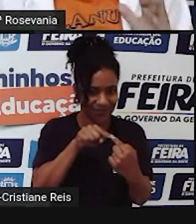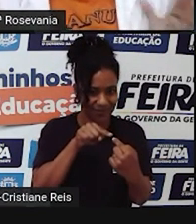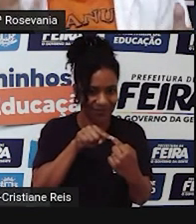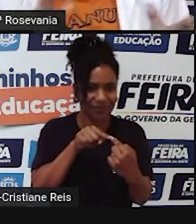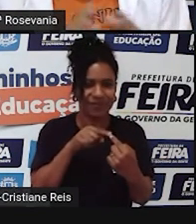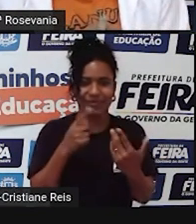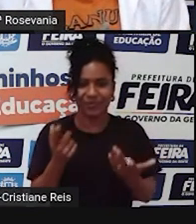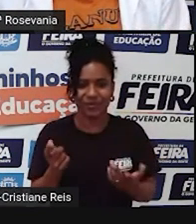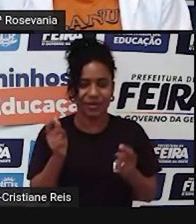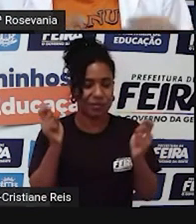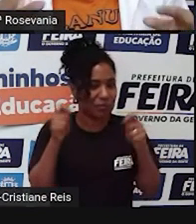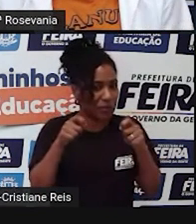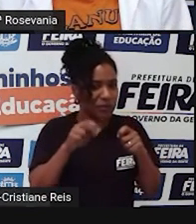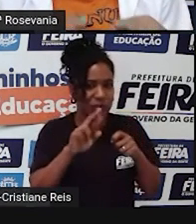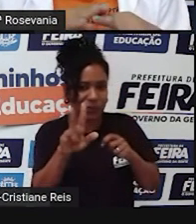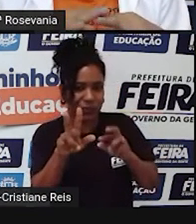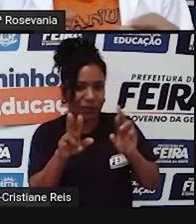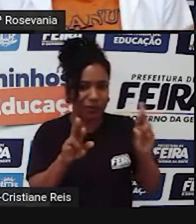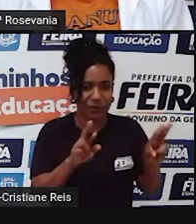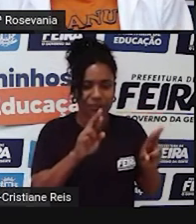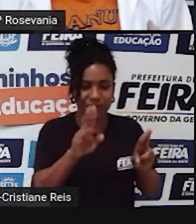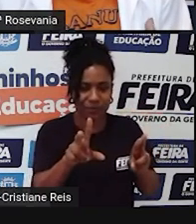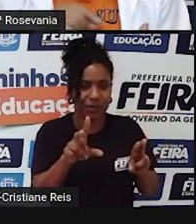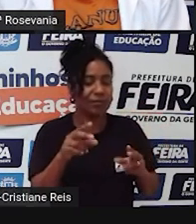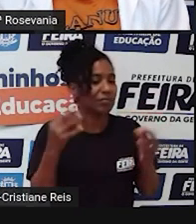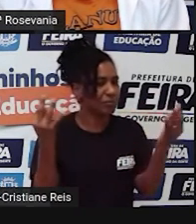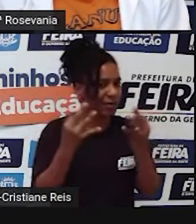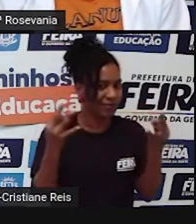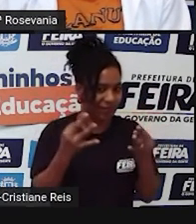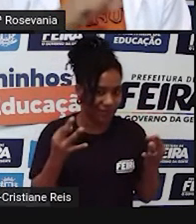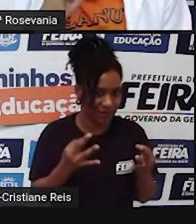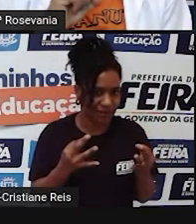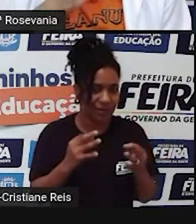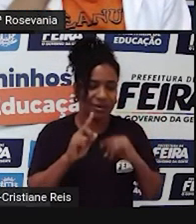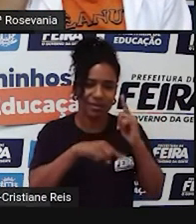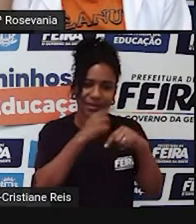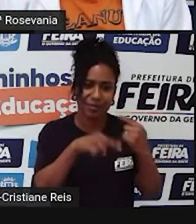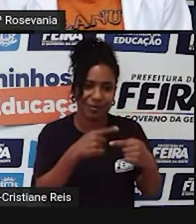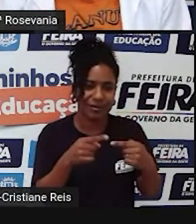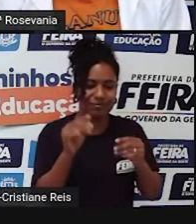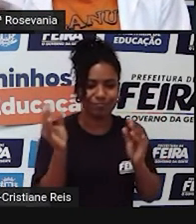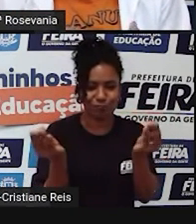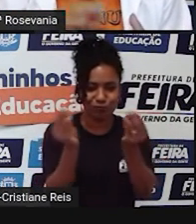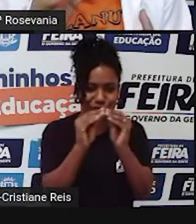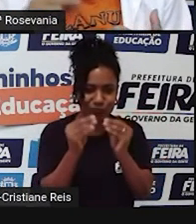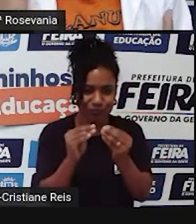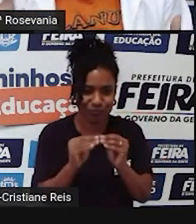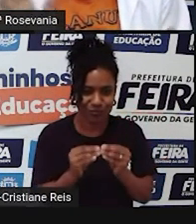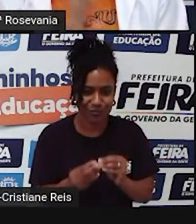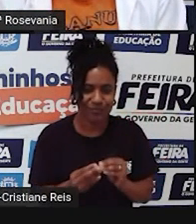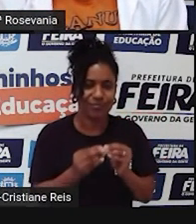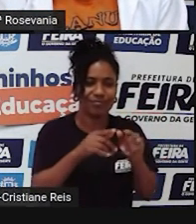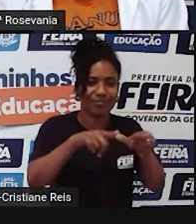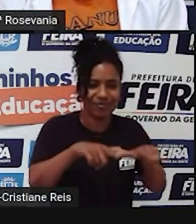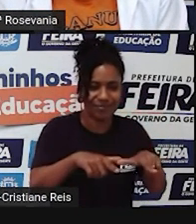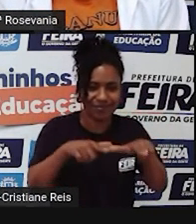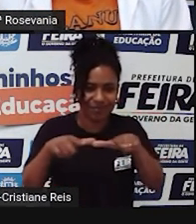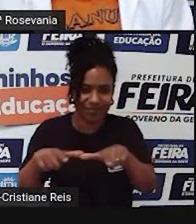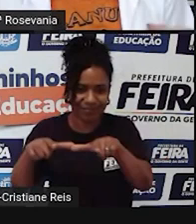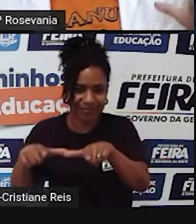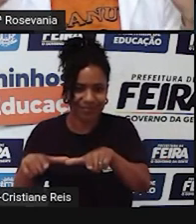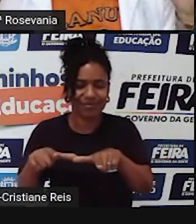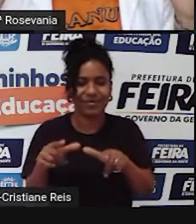né, diferenciar. Fazendo isso já está perfeitinho. Depois é só você botar os detalhes que tem dentro de cada centímetrozinho